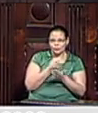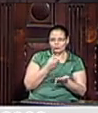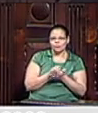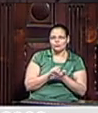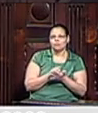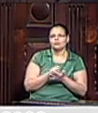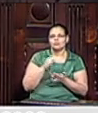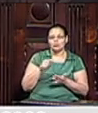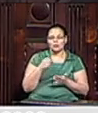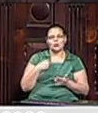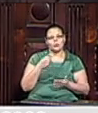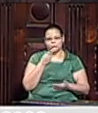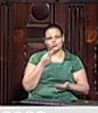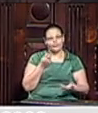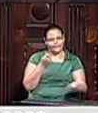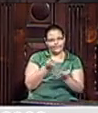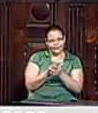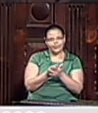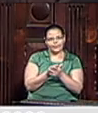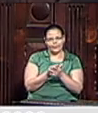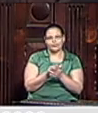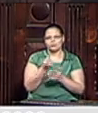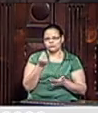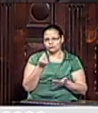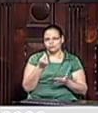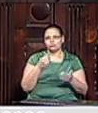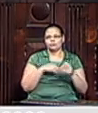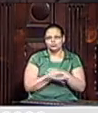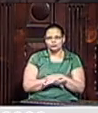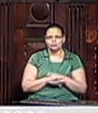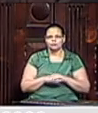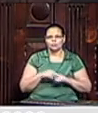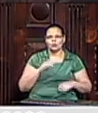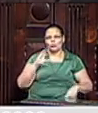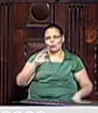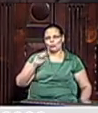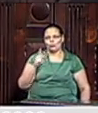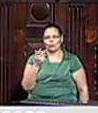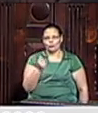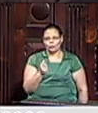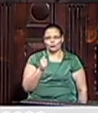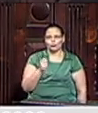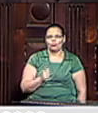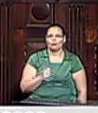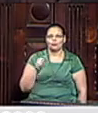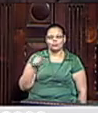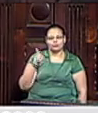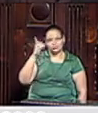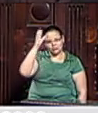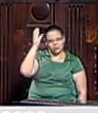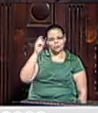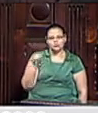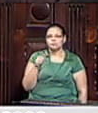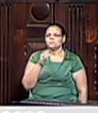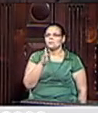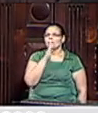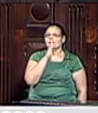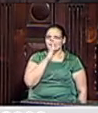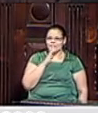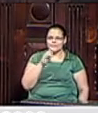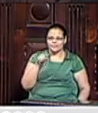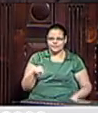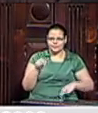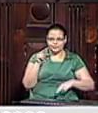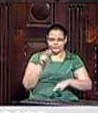consentia o pagamento de propinas a Eduardo Cunha para comprar o seu silêncio na